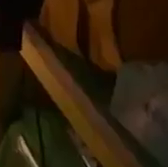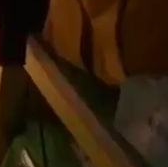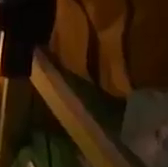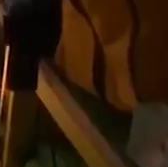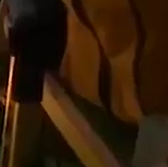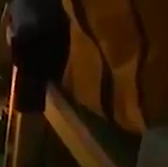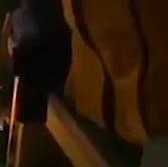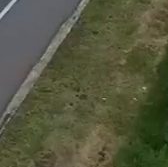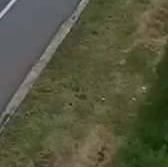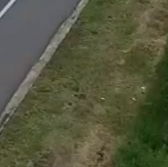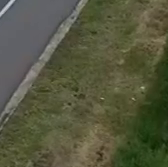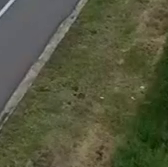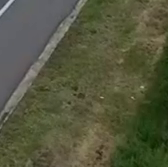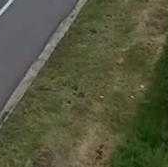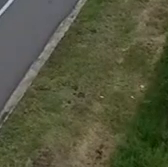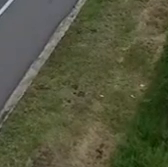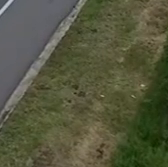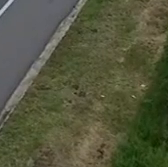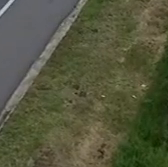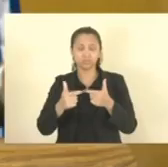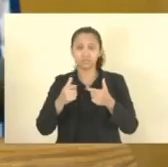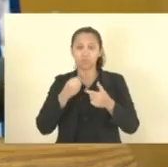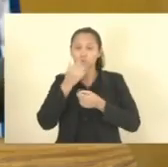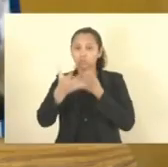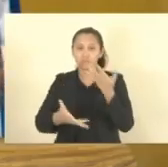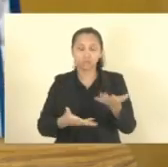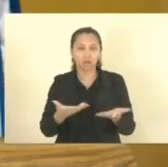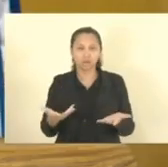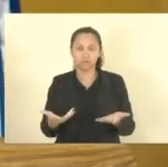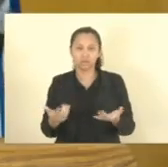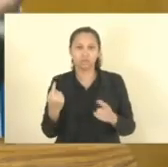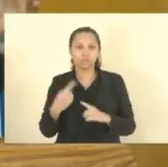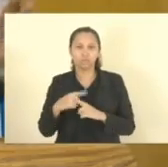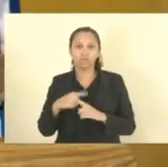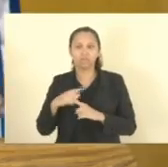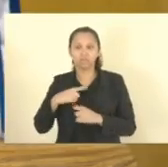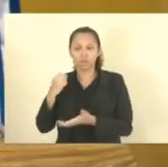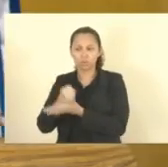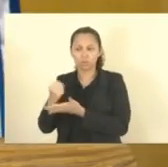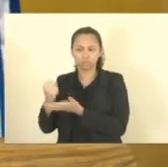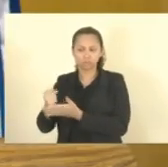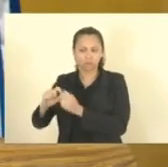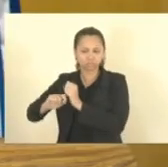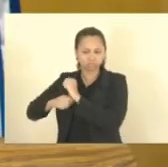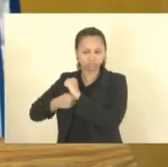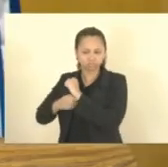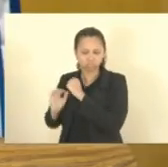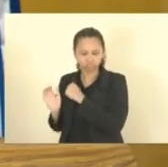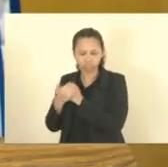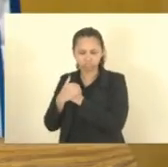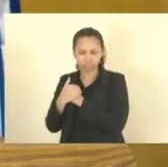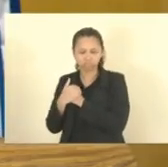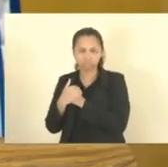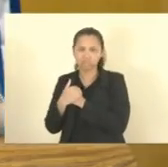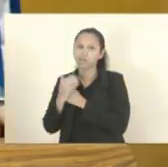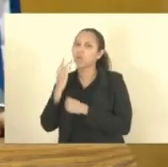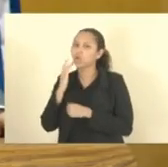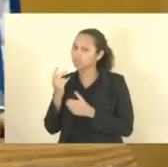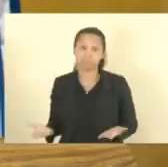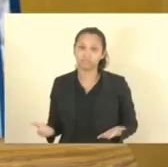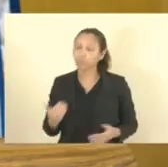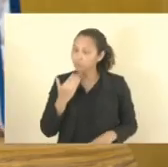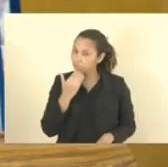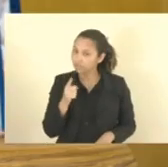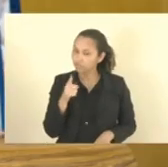foi acordado foi cumprido. Isso não existe. Para mim, tem alguma coisa errada acontecendo. Eu queria propor, inclusive, deputado Chambi,